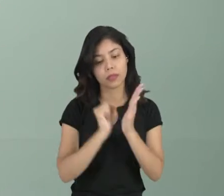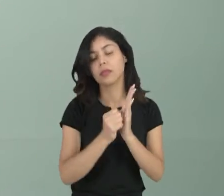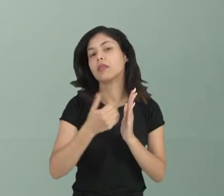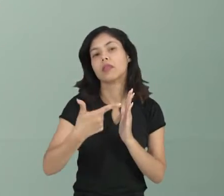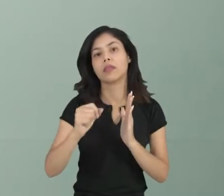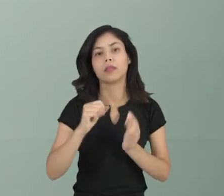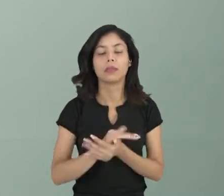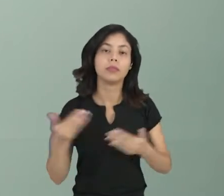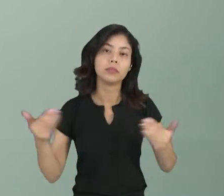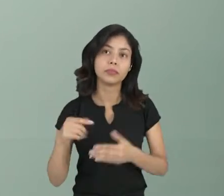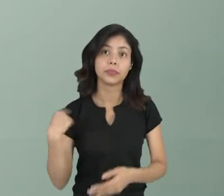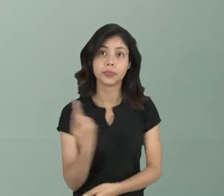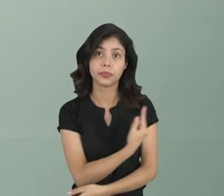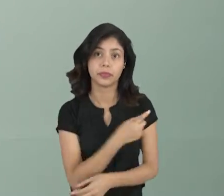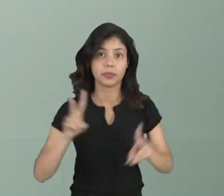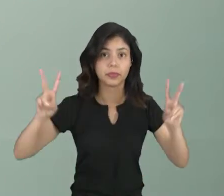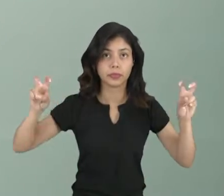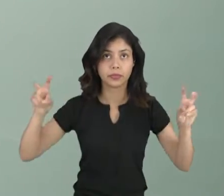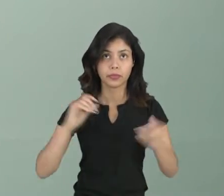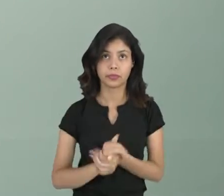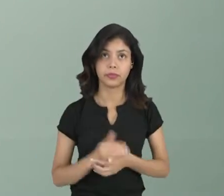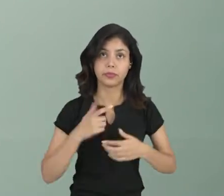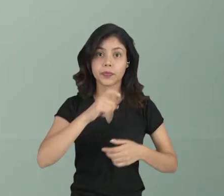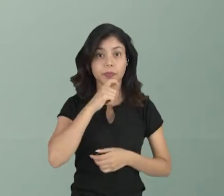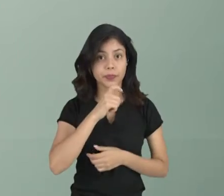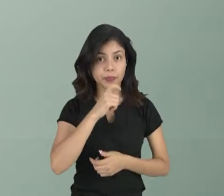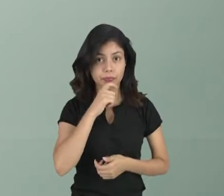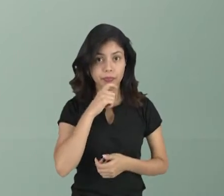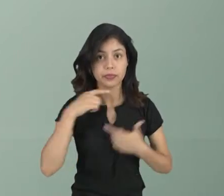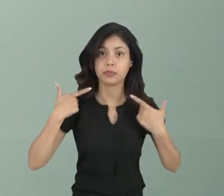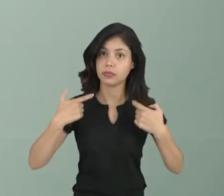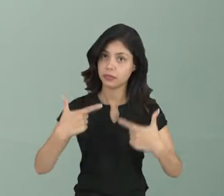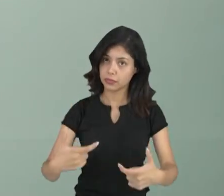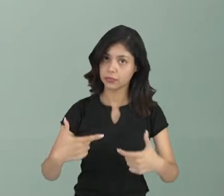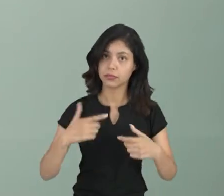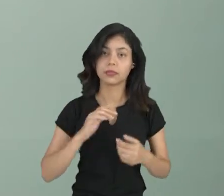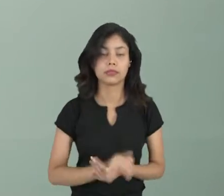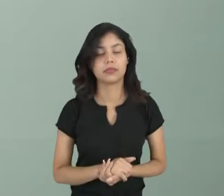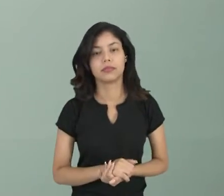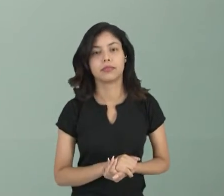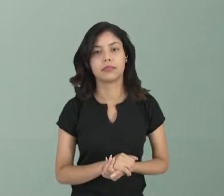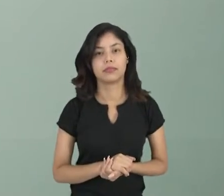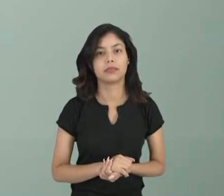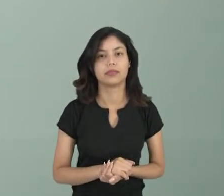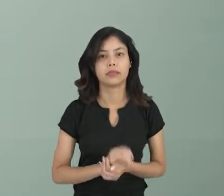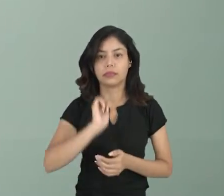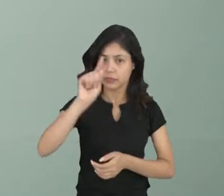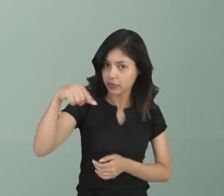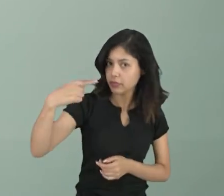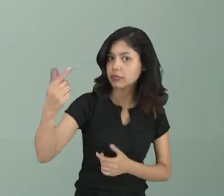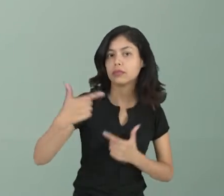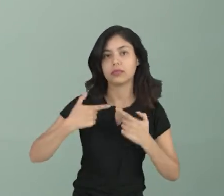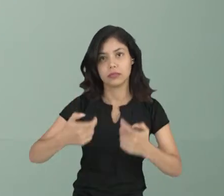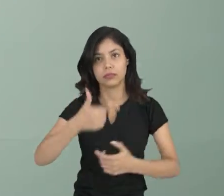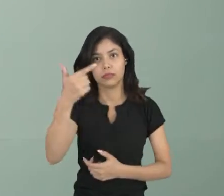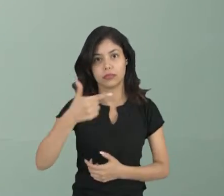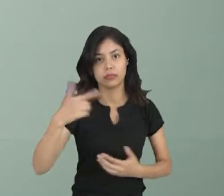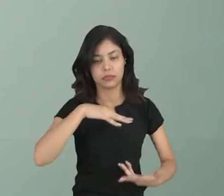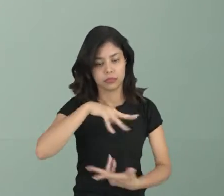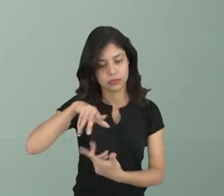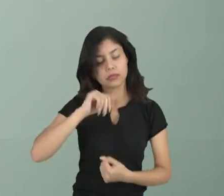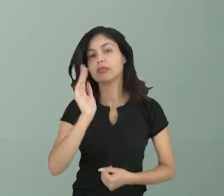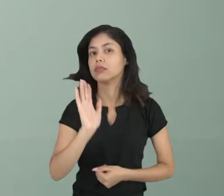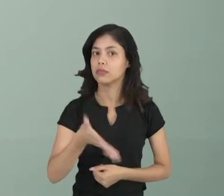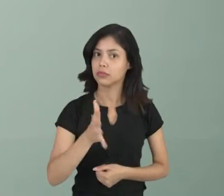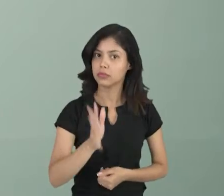hoje o nosso assunto, então, é essa guerra, né, que a gente vai ter aí pós Segunda Guerra Mundial, né, que vai estar